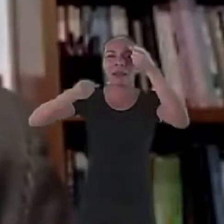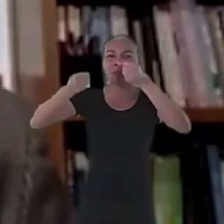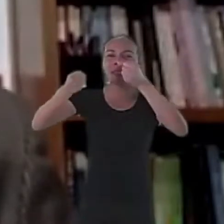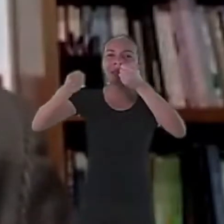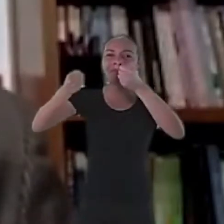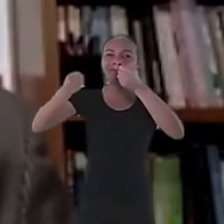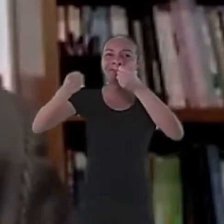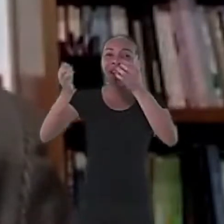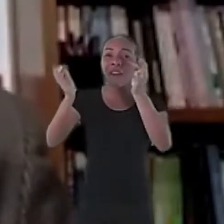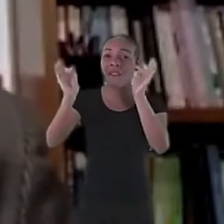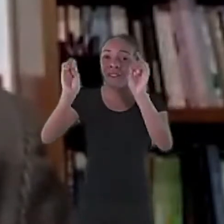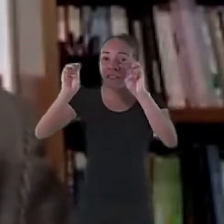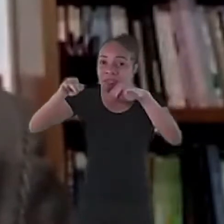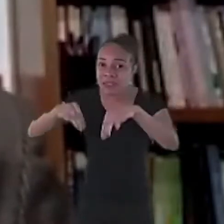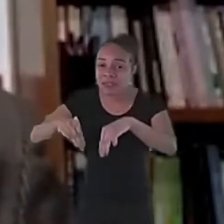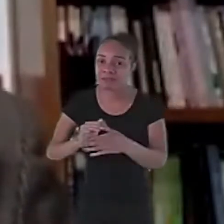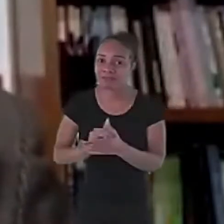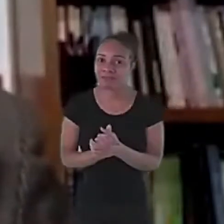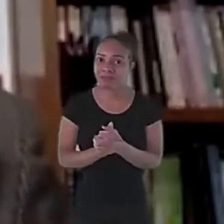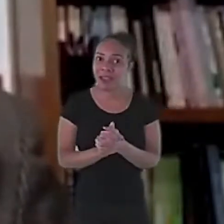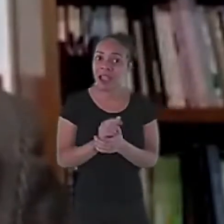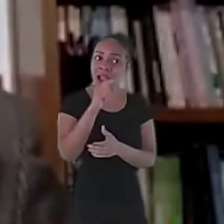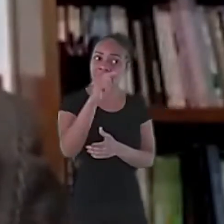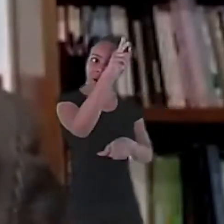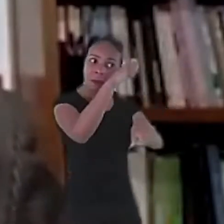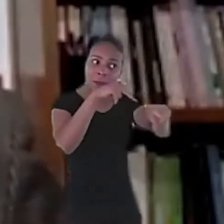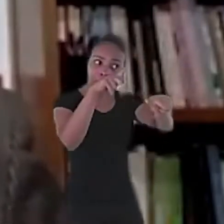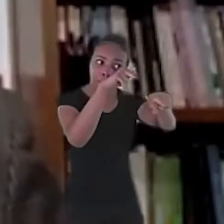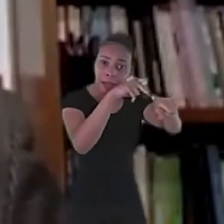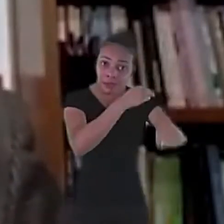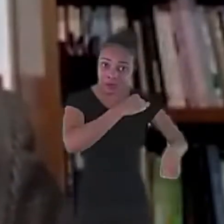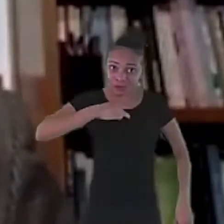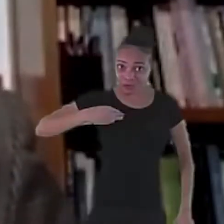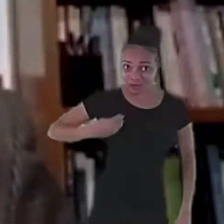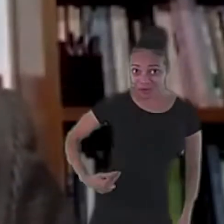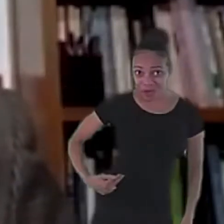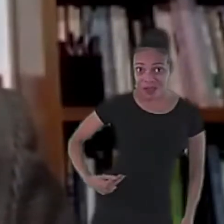Com a China ocorre exatamente o oposto.